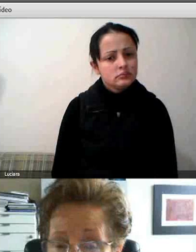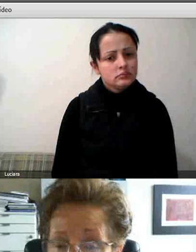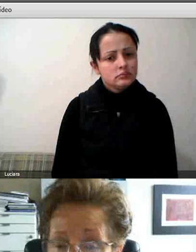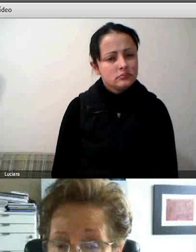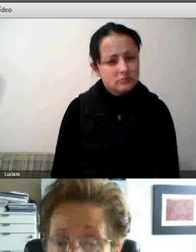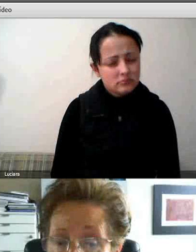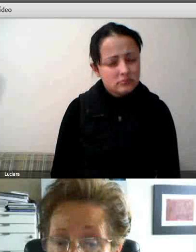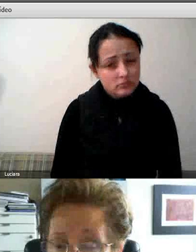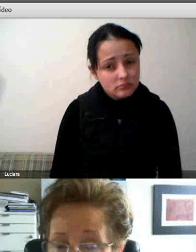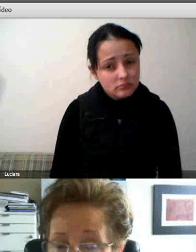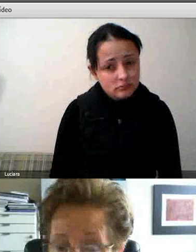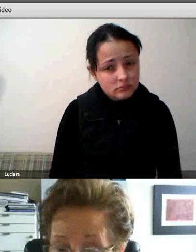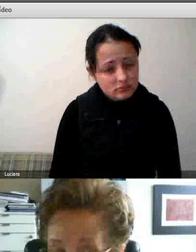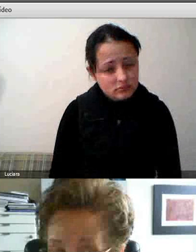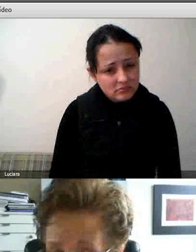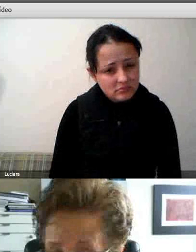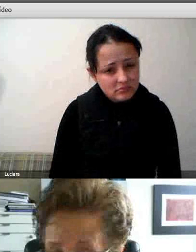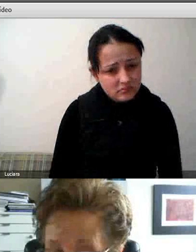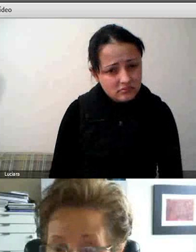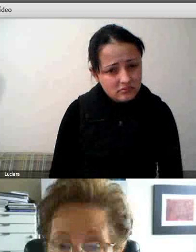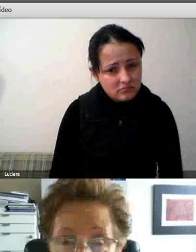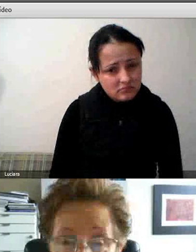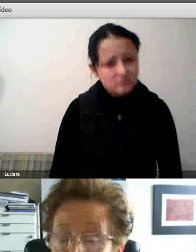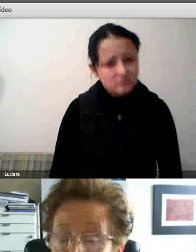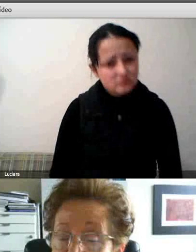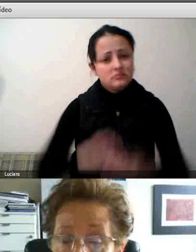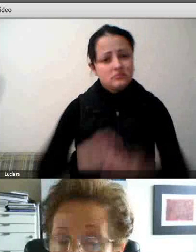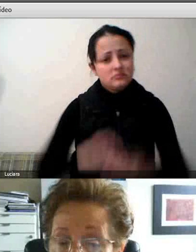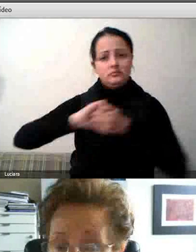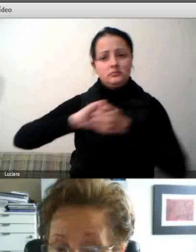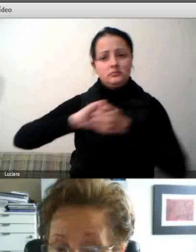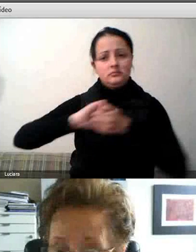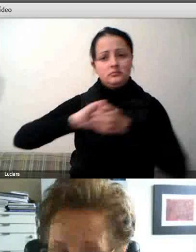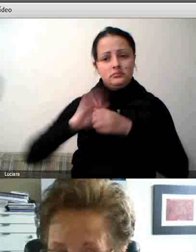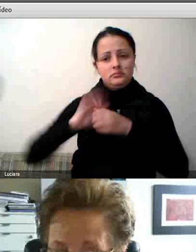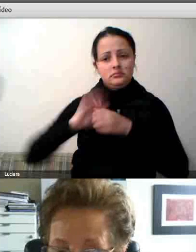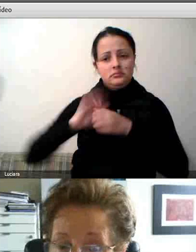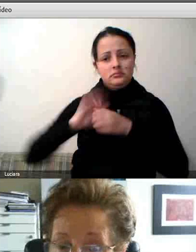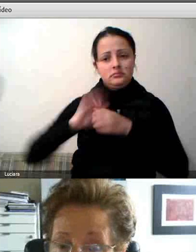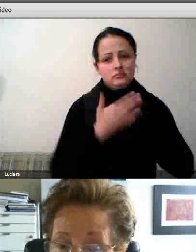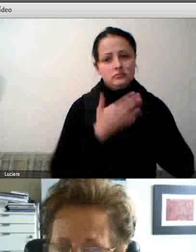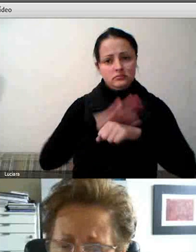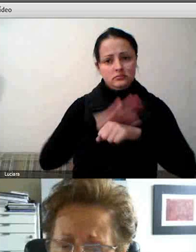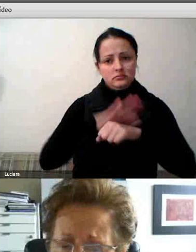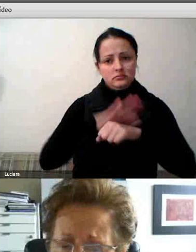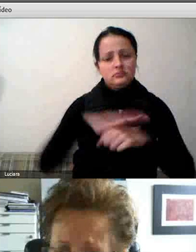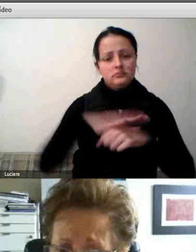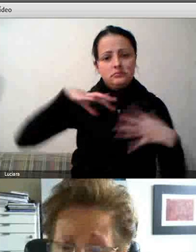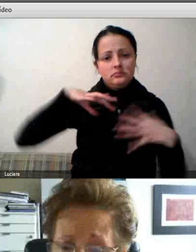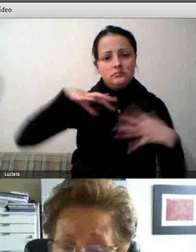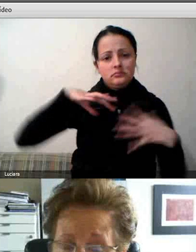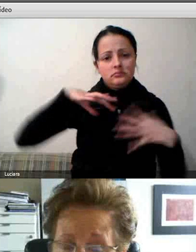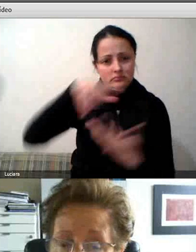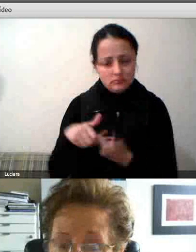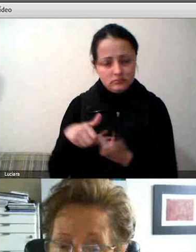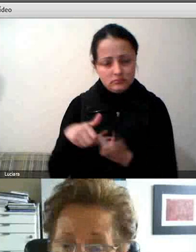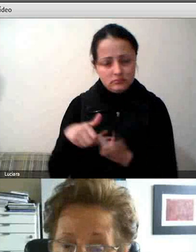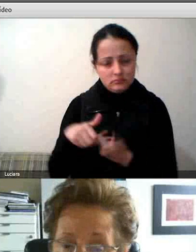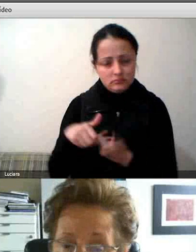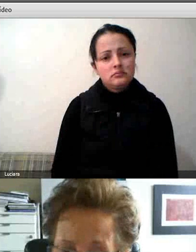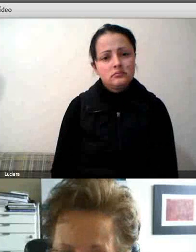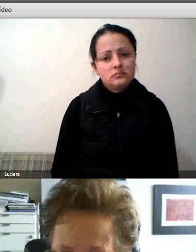o diretor é que mandou. E é no livro didático que está escrito. Não, ele tem que ser responsável pelas pesquisas, aprender